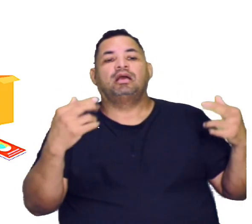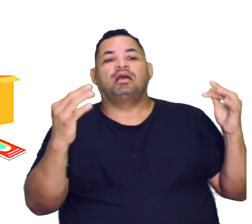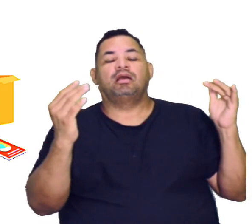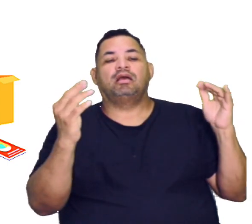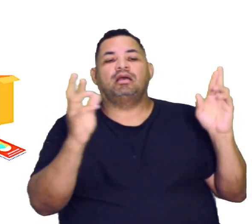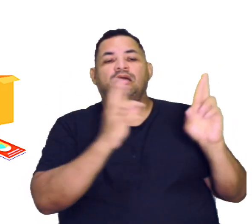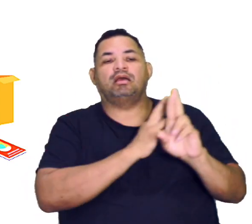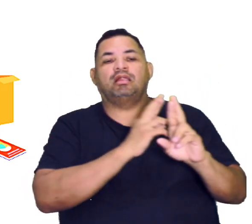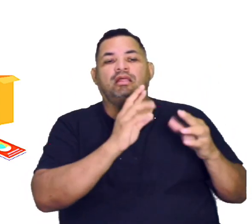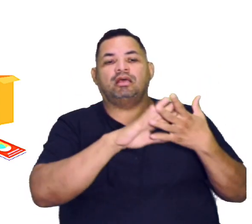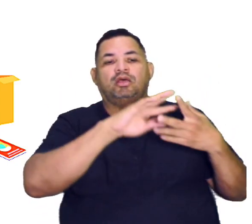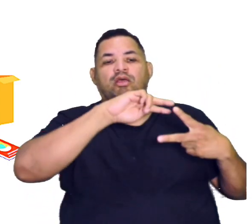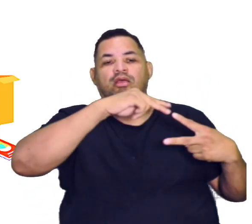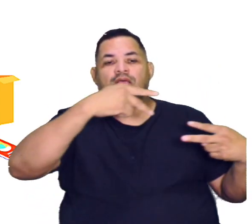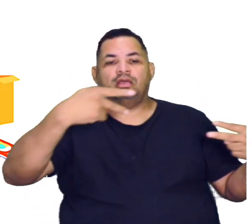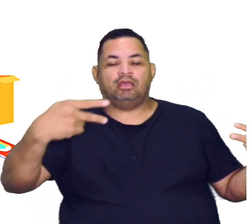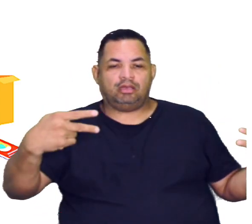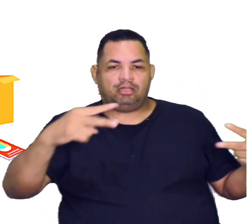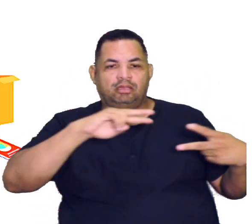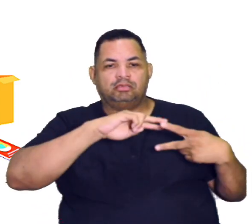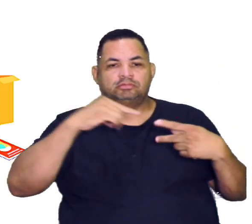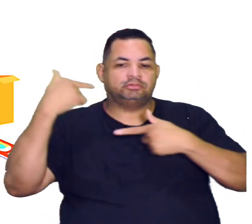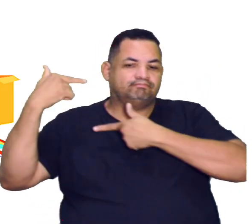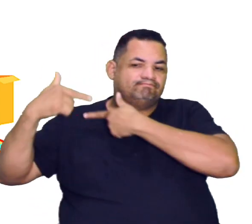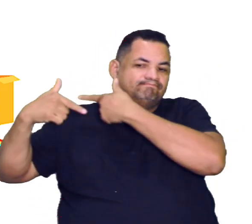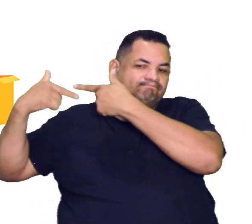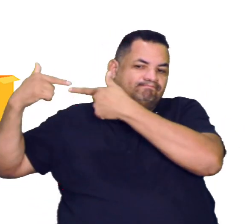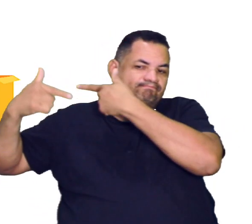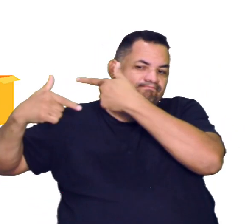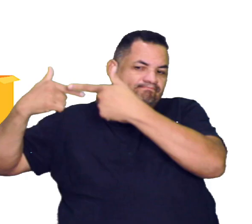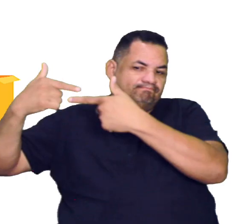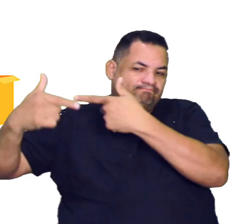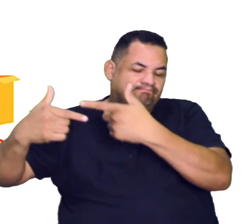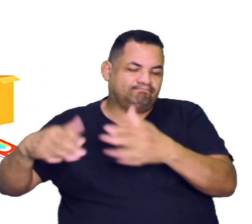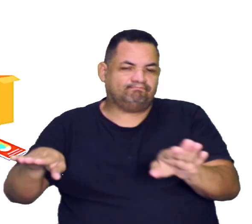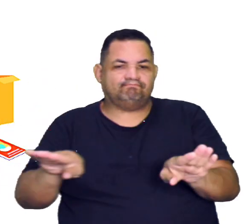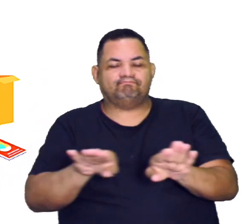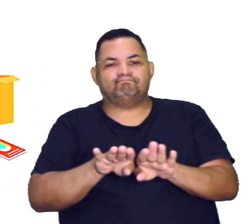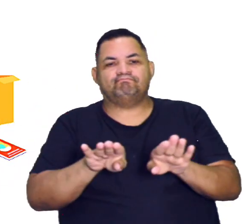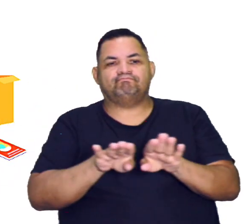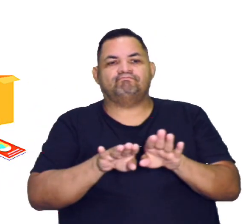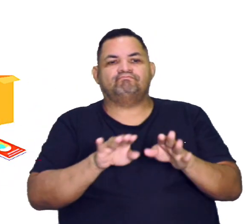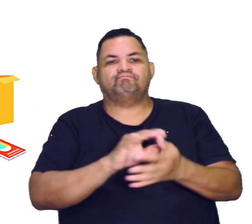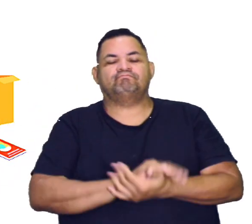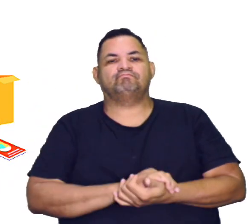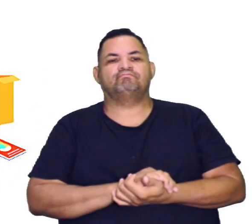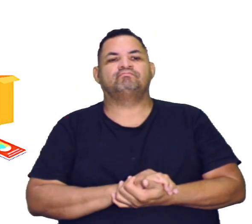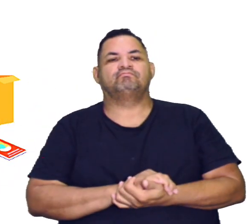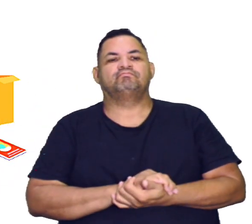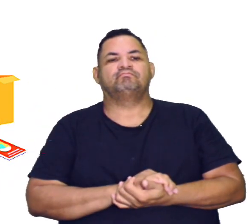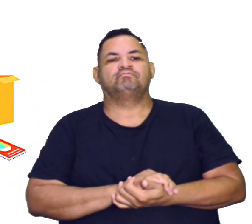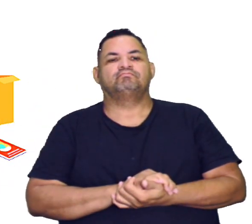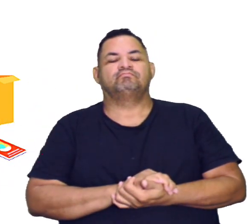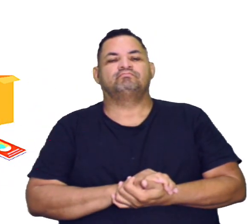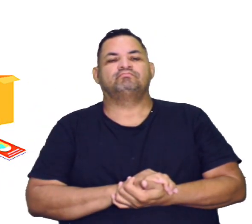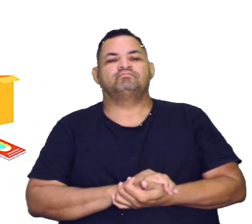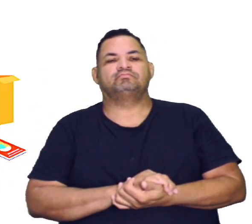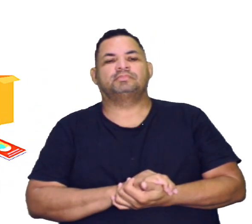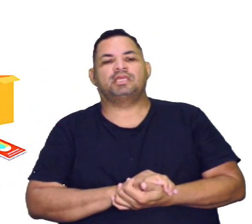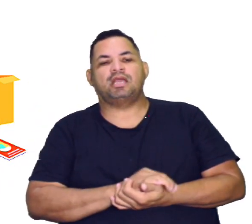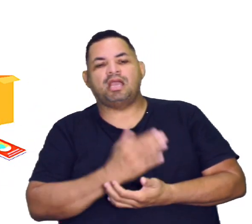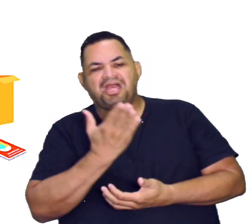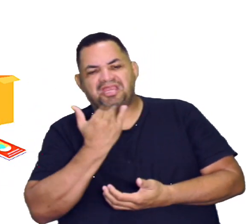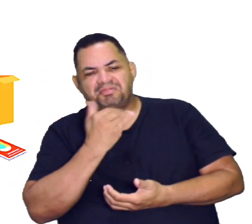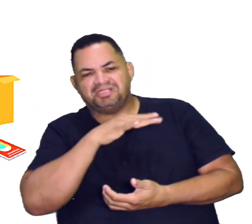aí à genética e à hereditariedade. Isso aqui é importante você colocar no seu mapa mental, tá? Ligados aí à